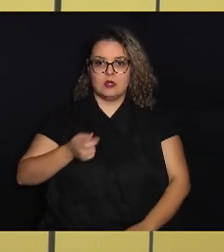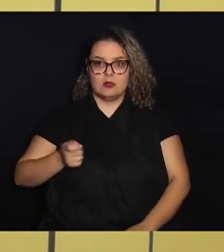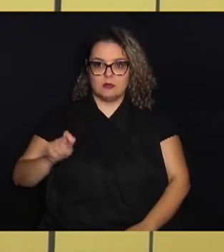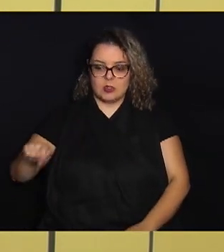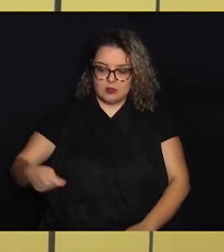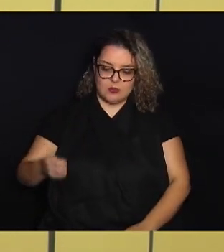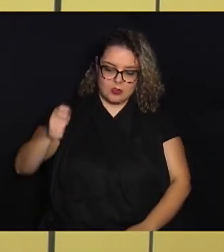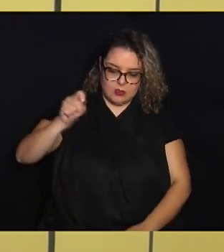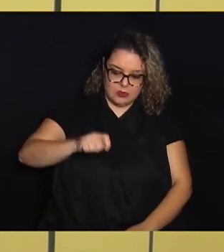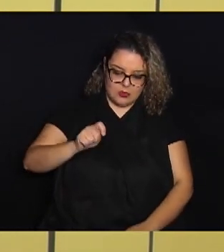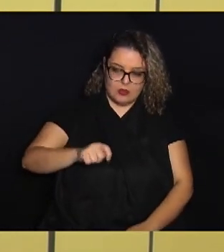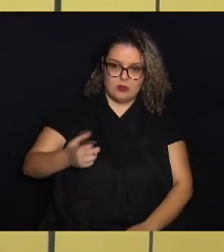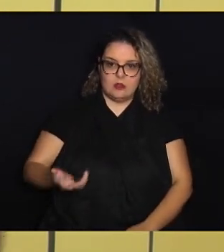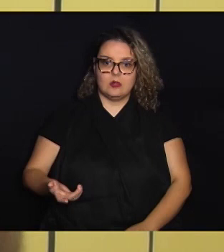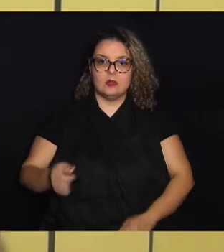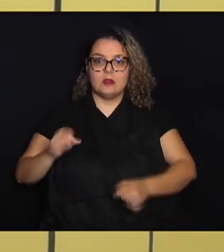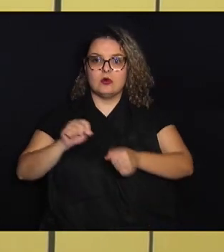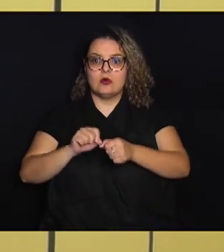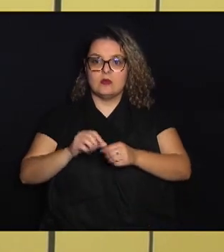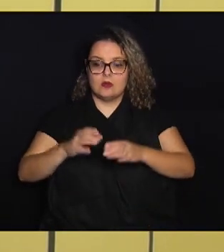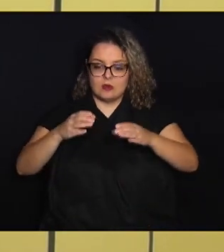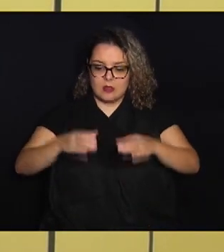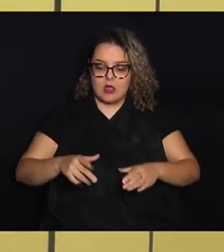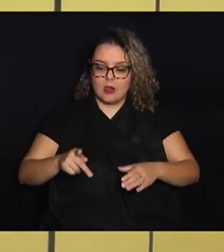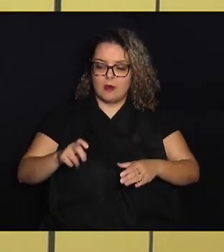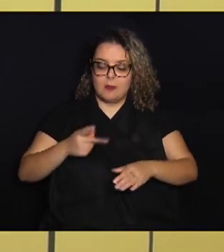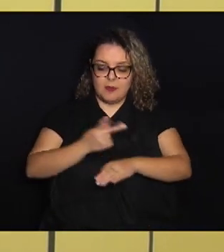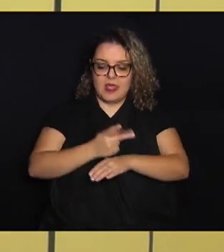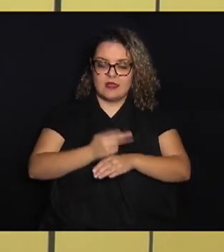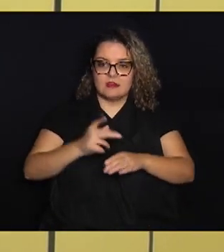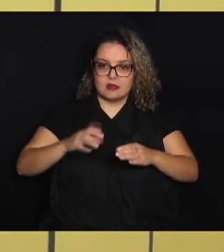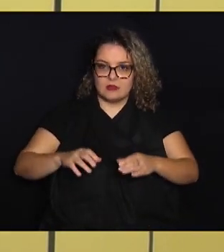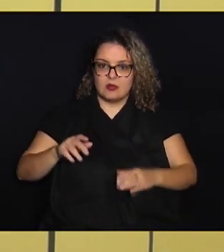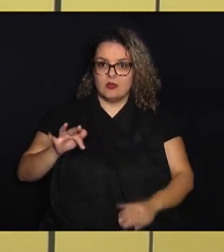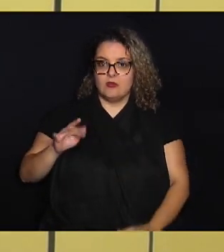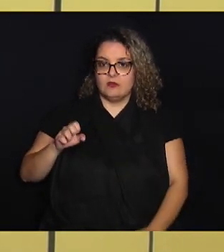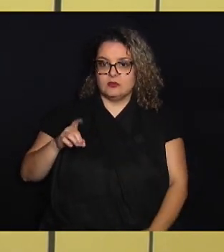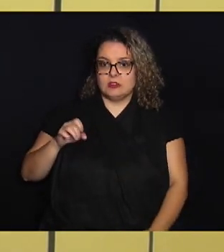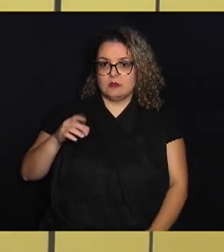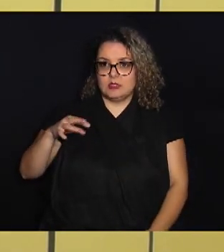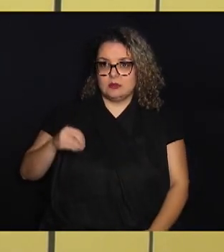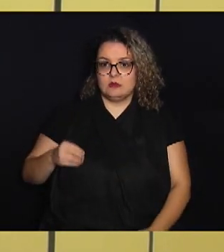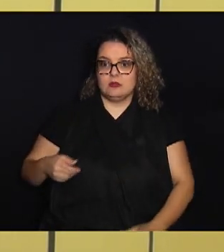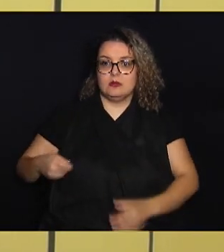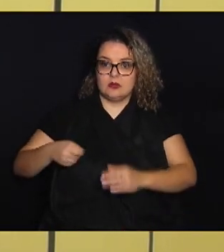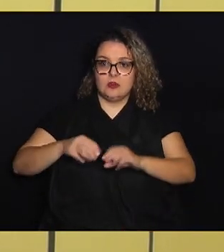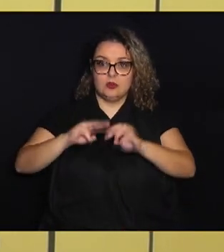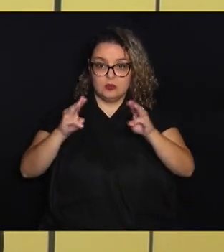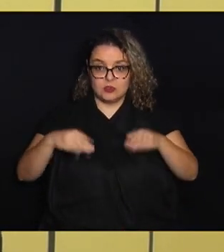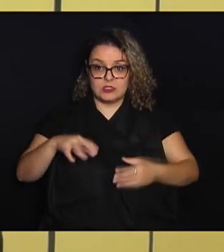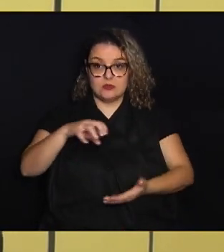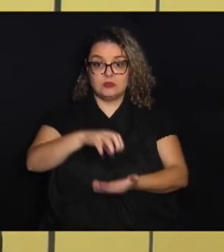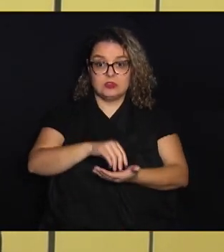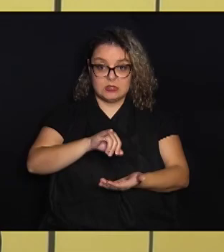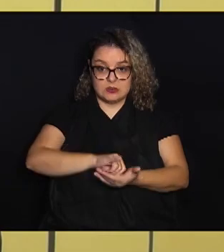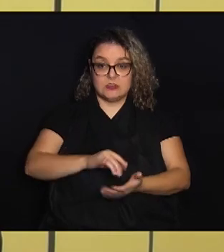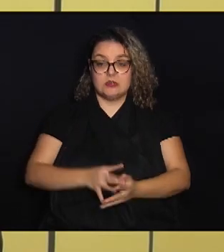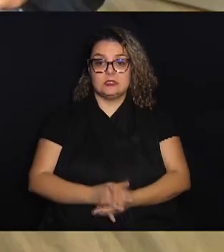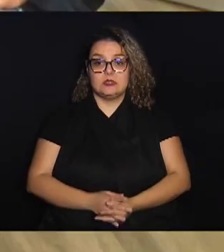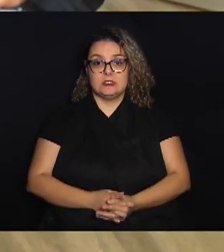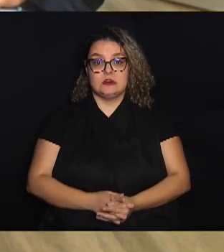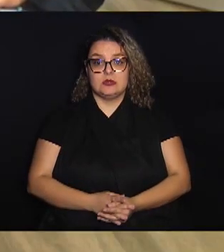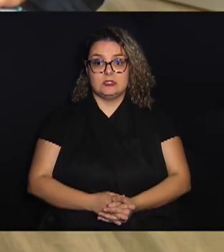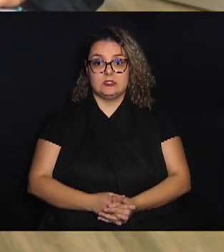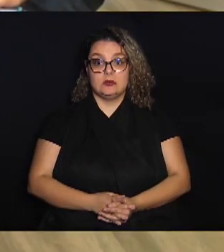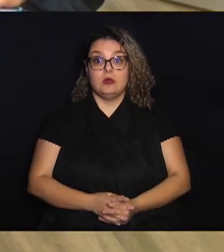colher de pedreiro e colocou ali a primeira mãozada de concreto. Essa colher está exposta no museu no centro da cidade. Boa, bom,